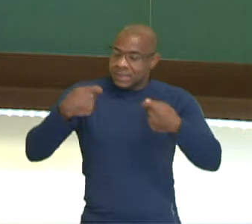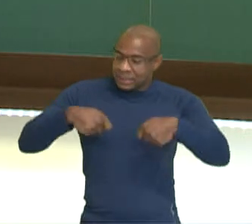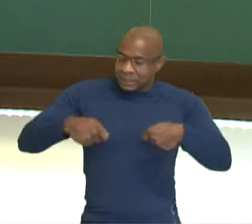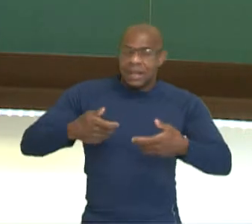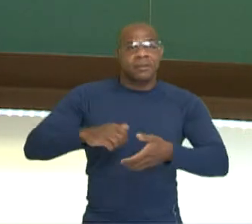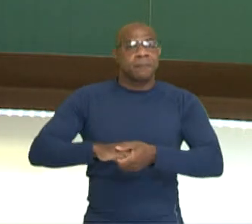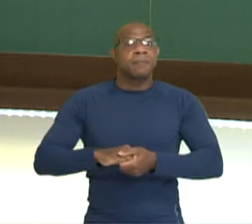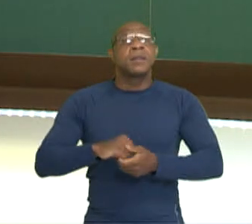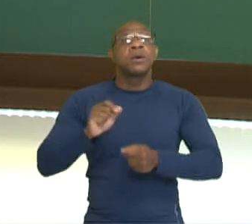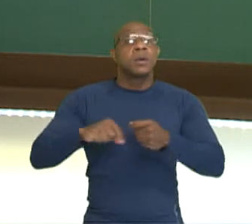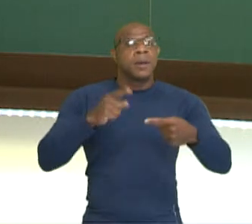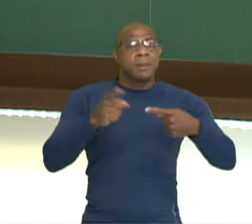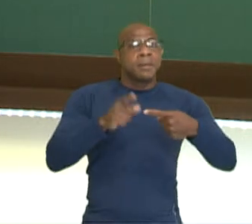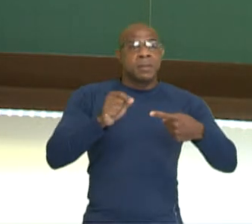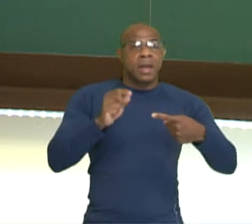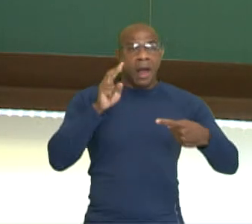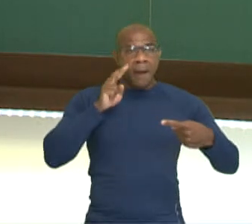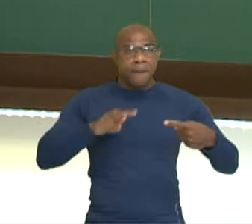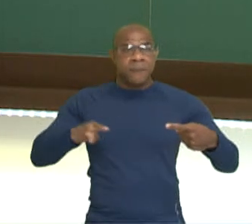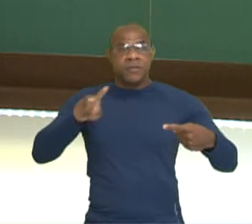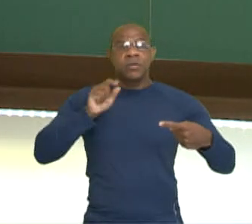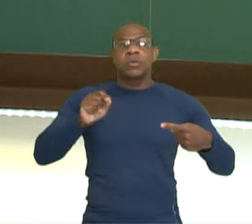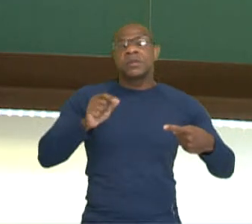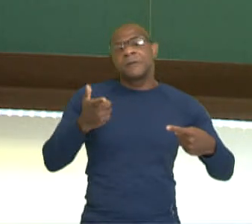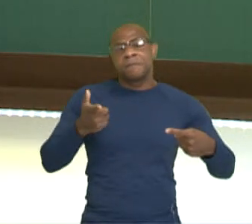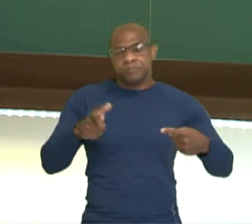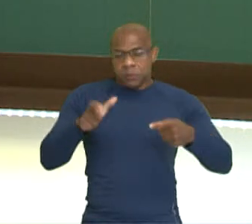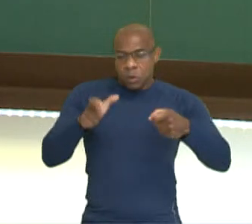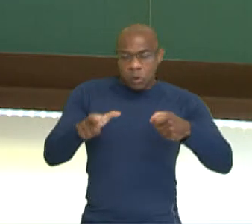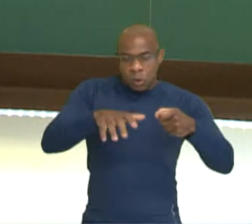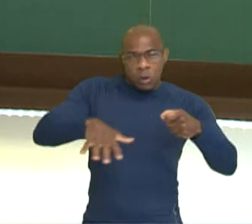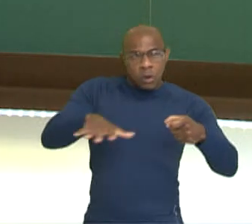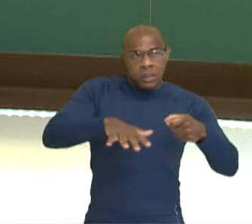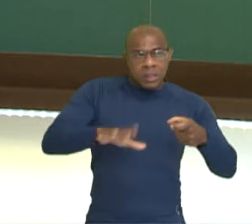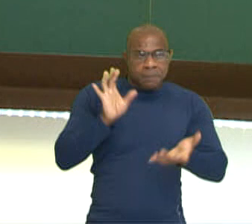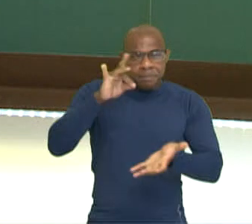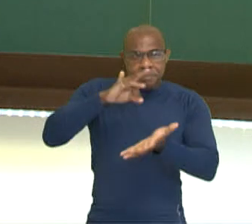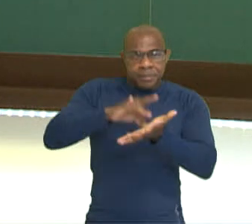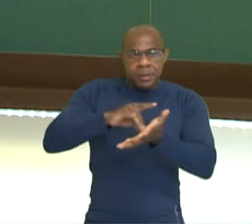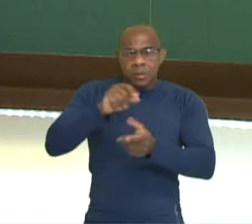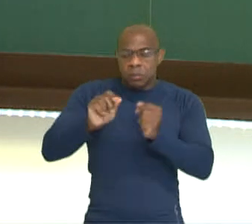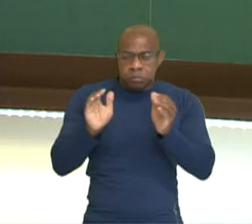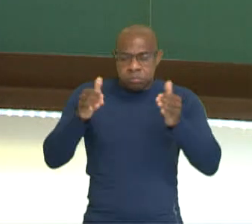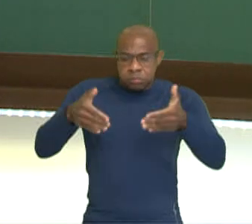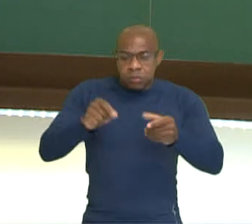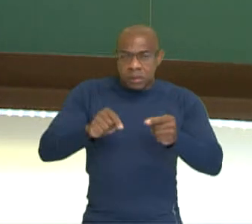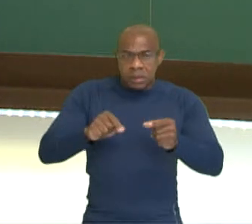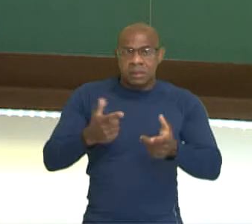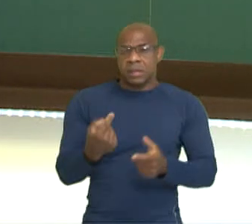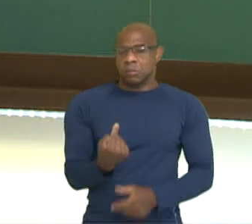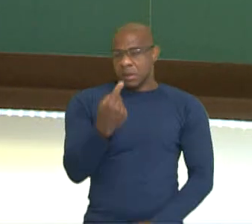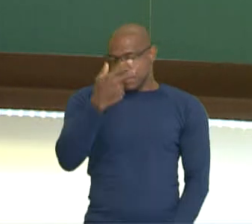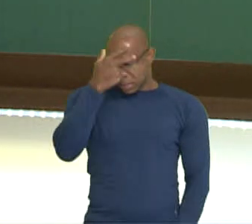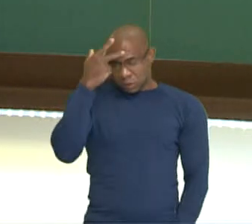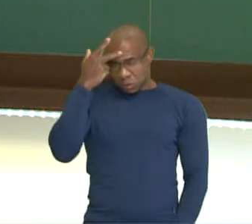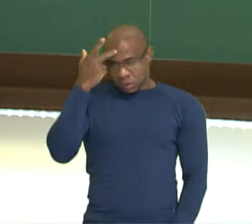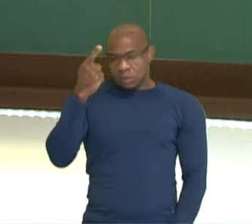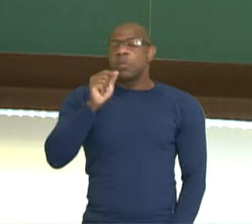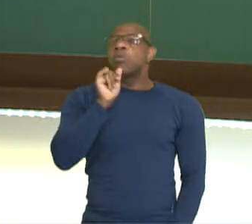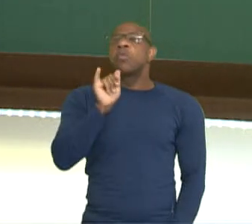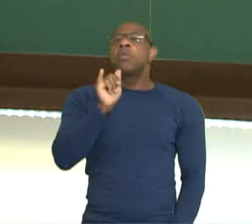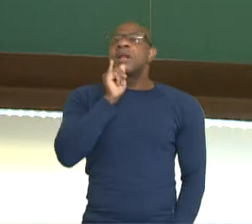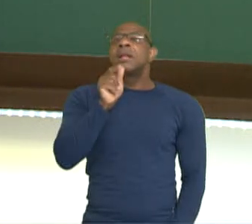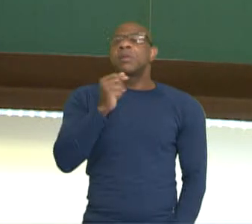resgatados. Primeiro, aquela visão de uma região absolutamente concentrada na mão de uma pessoa, o reino. Então